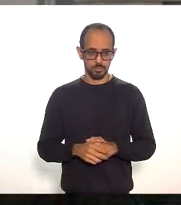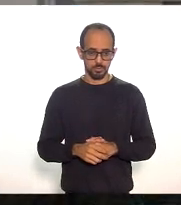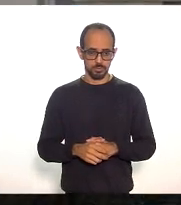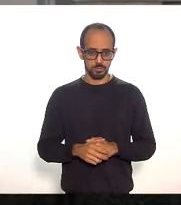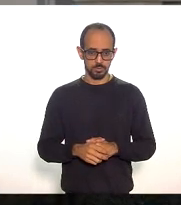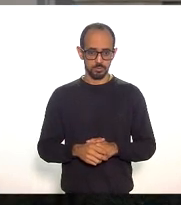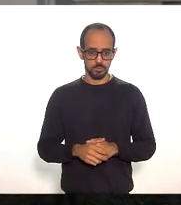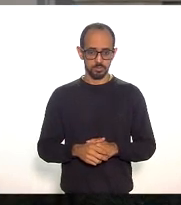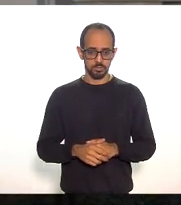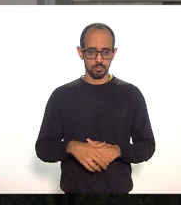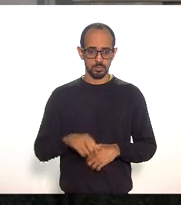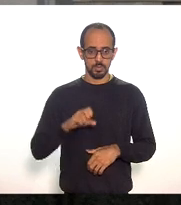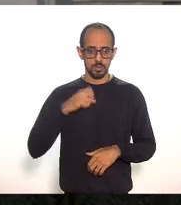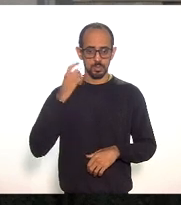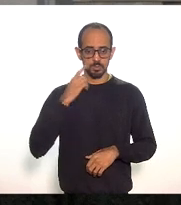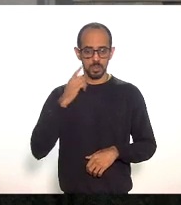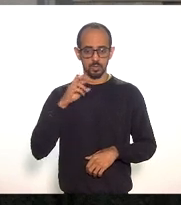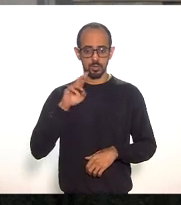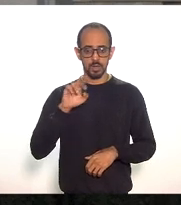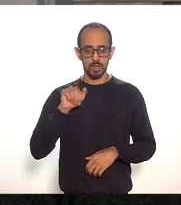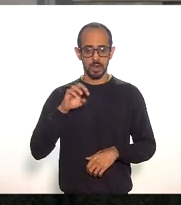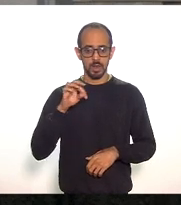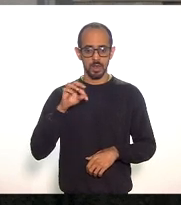Deputado Renato Zaca.